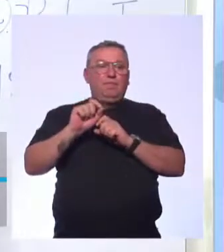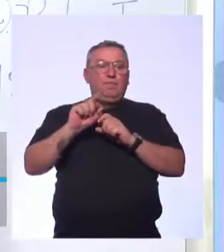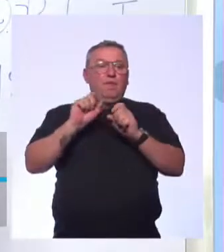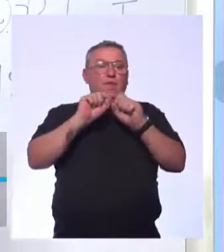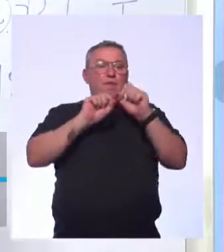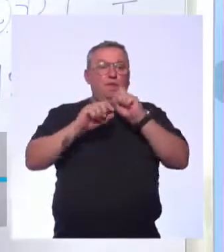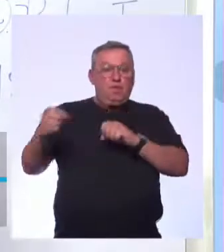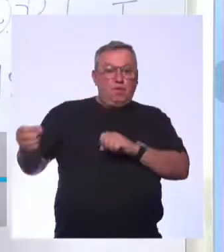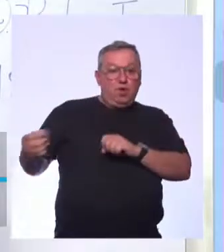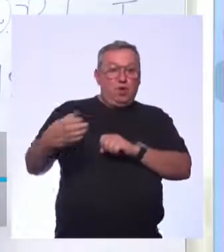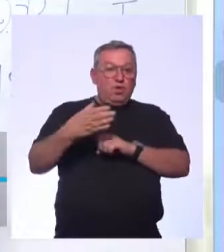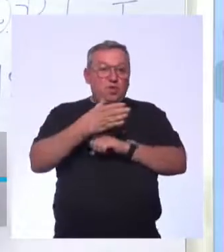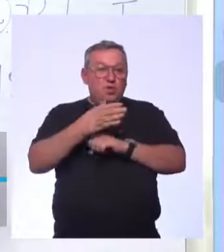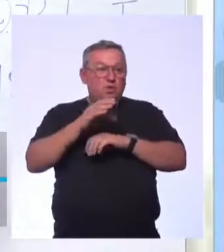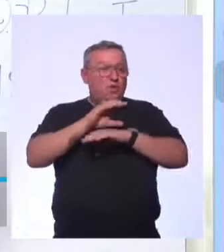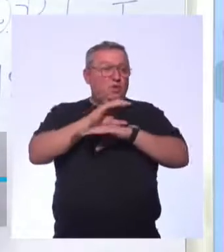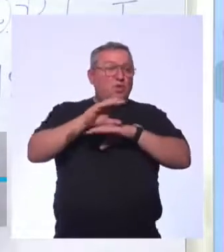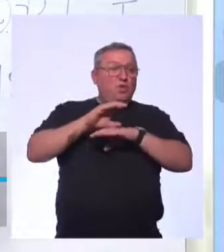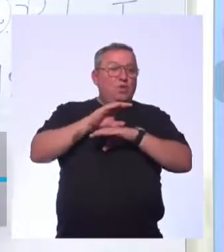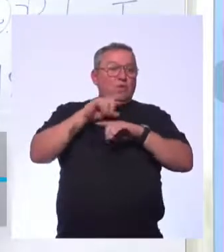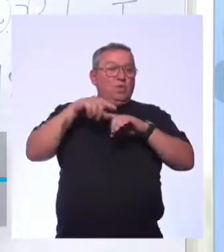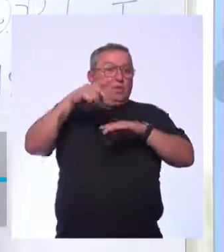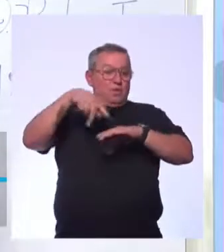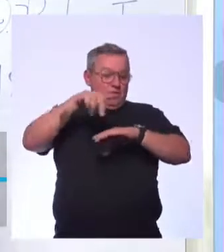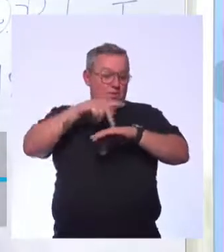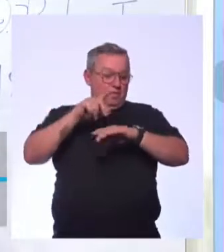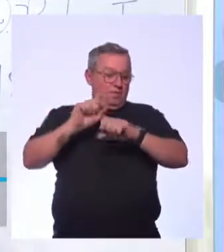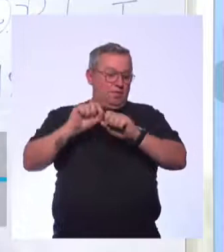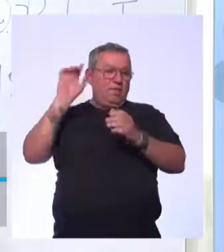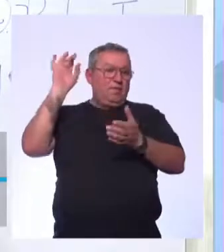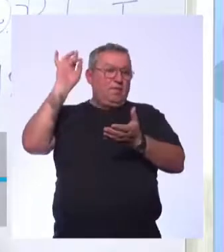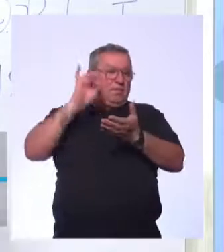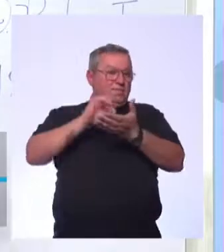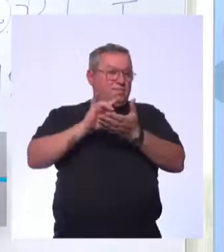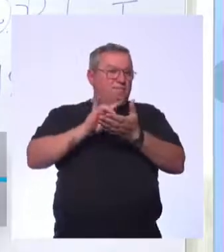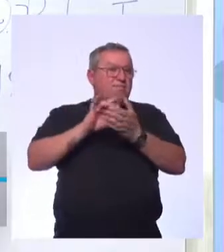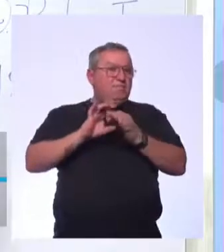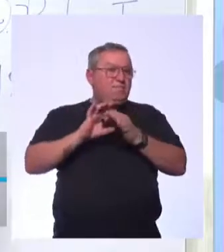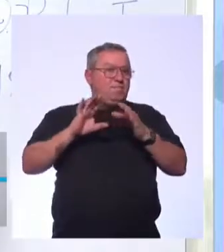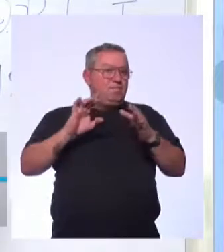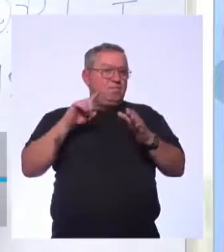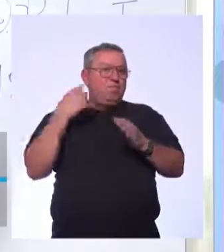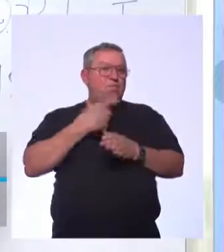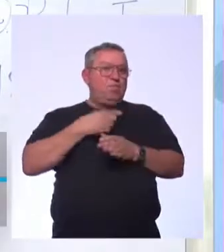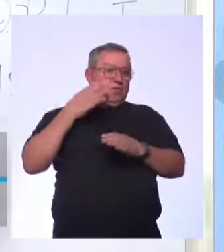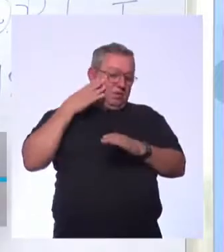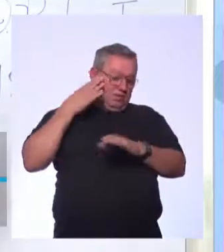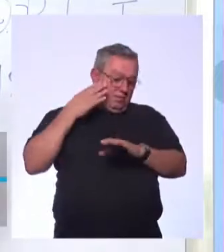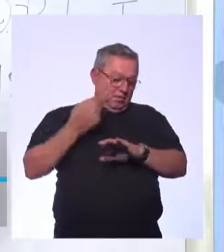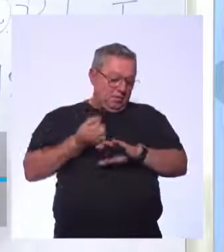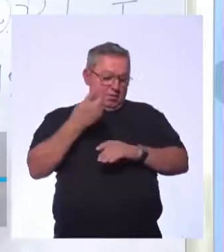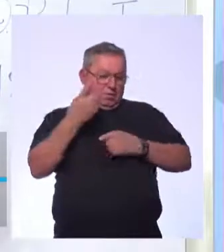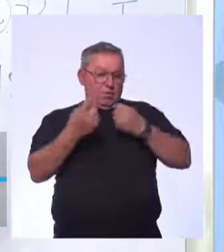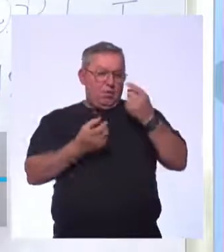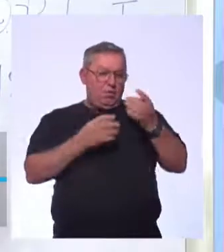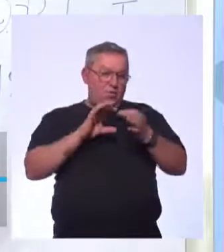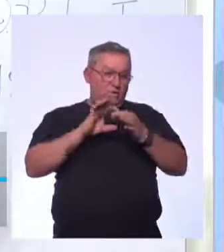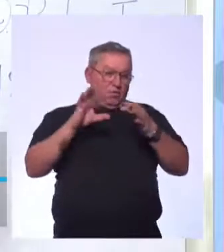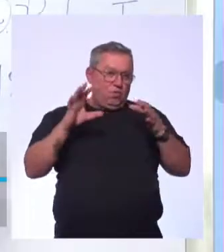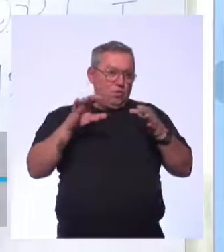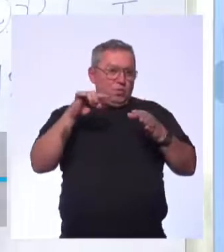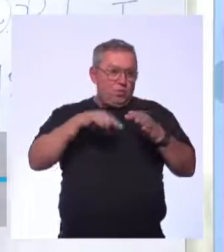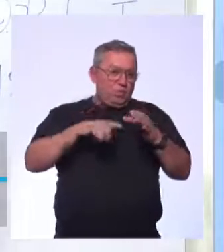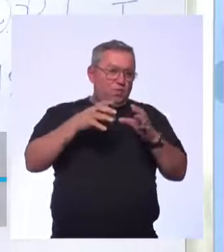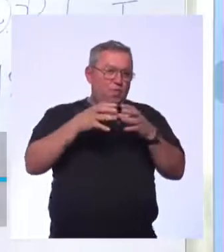fazer uma nova Constituição para que esse país fosse de fato soberano. Nós sabemos que alguns grupos internos aqui